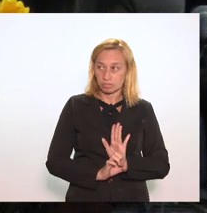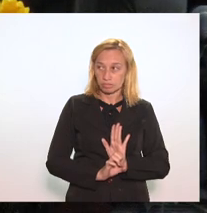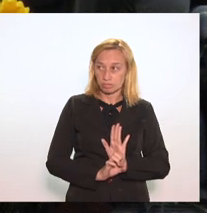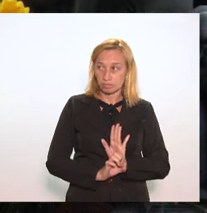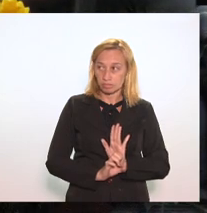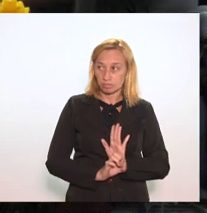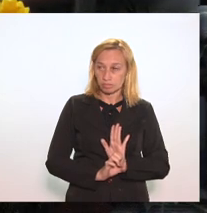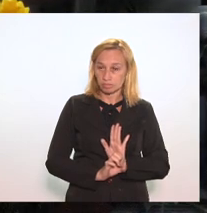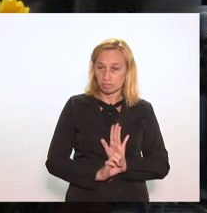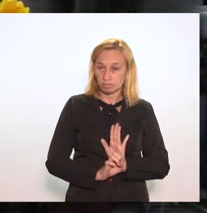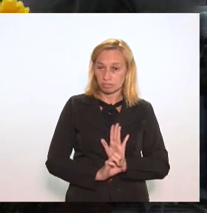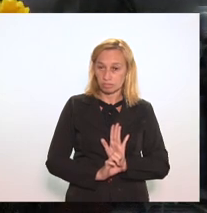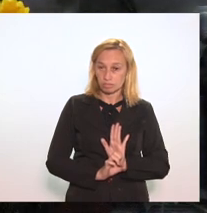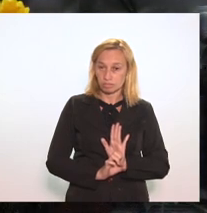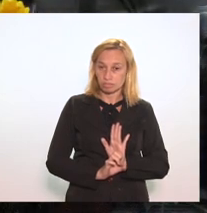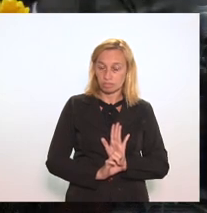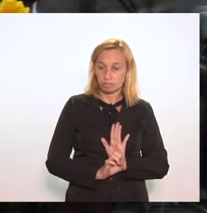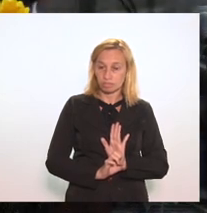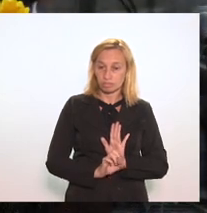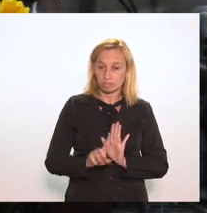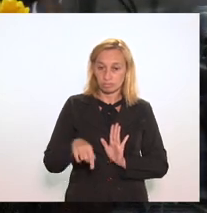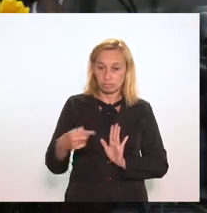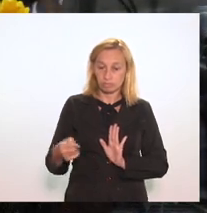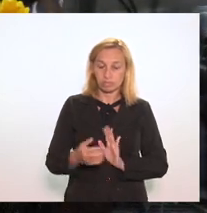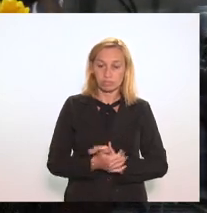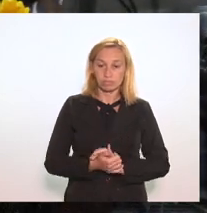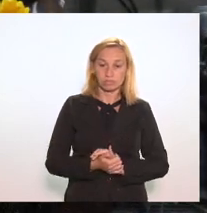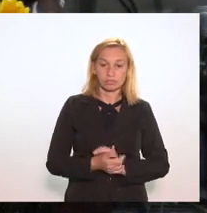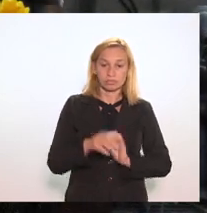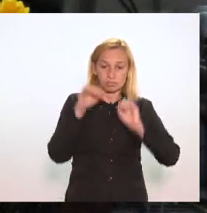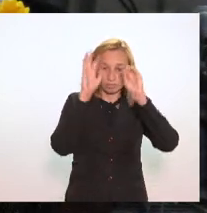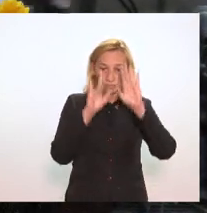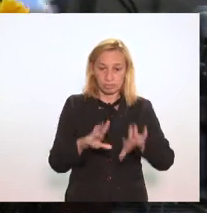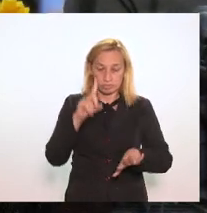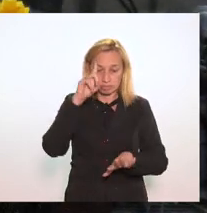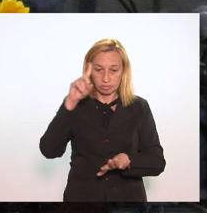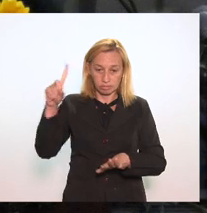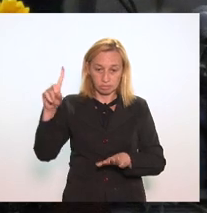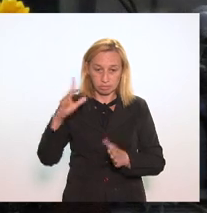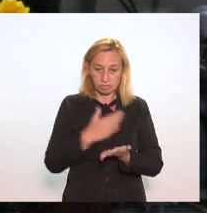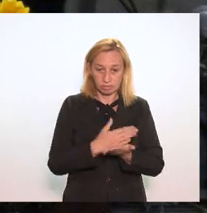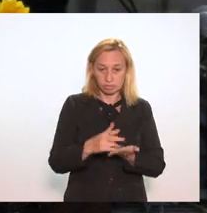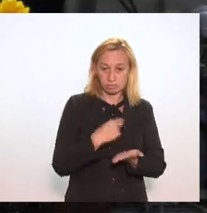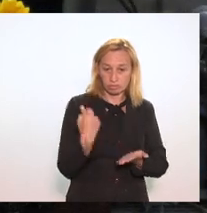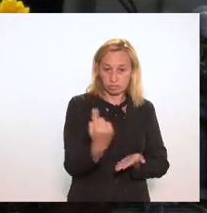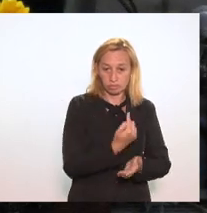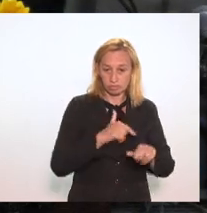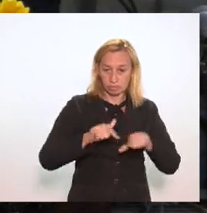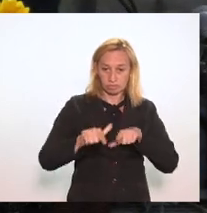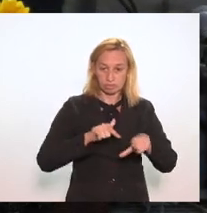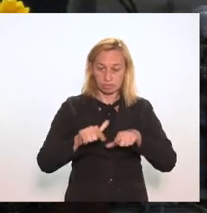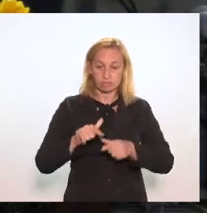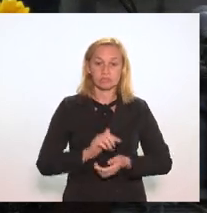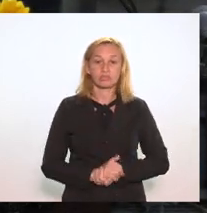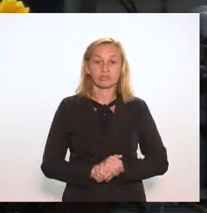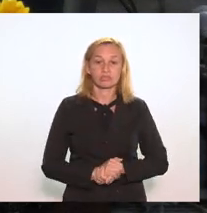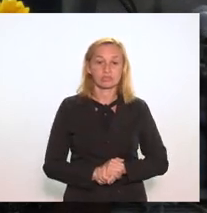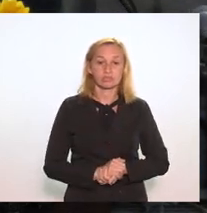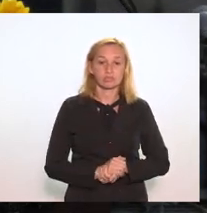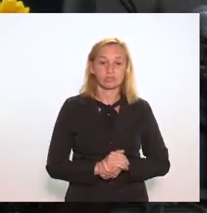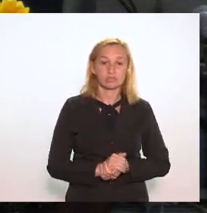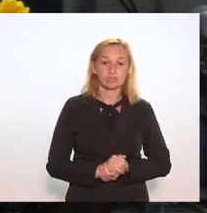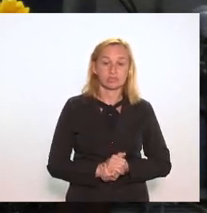vamos a próxima havendo número legal e sobre a proteção de Deus iniciamos os nossos trabalhos